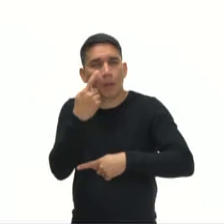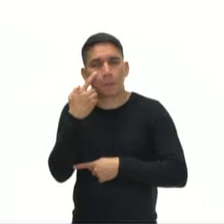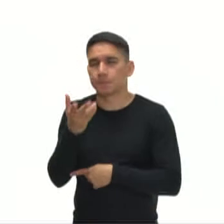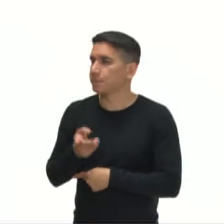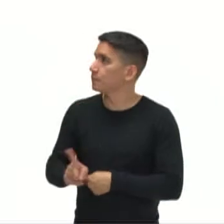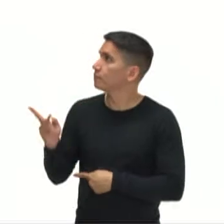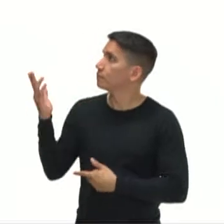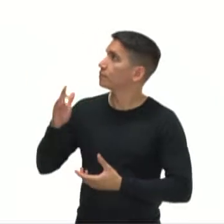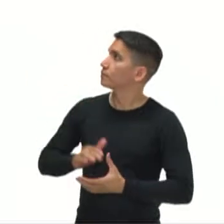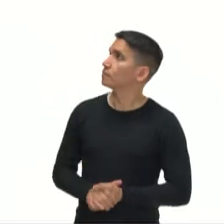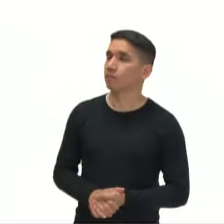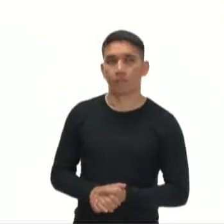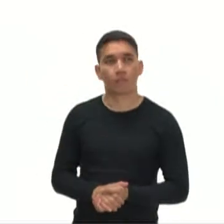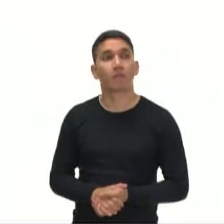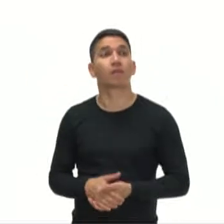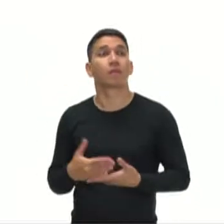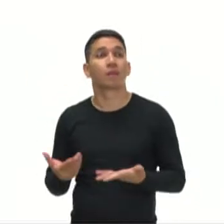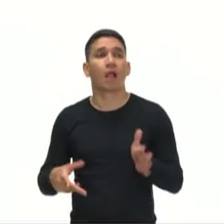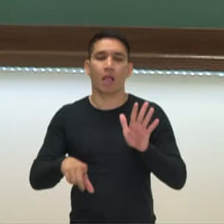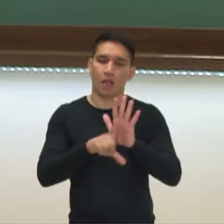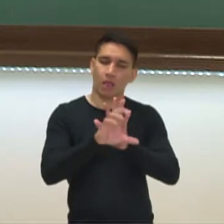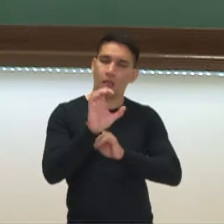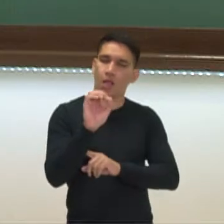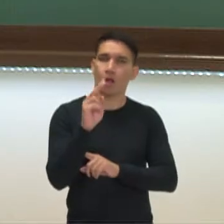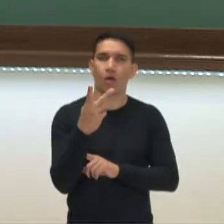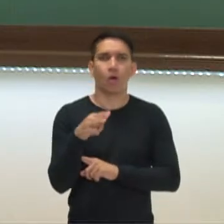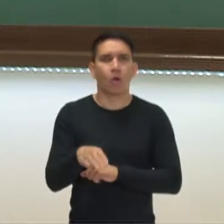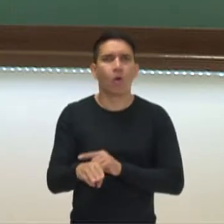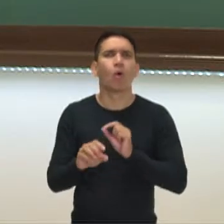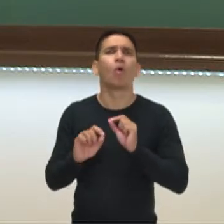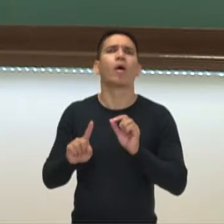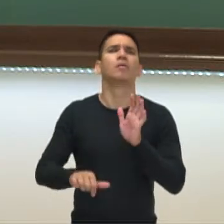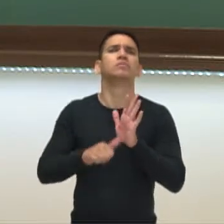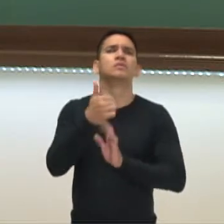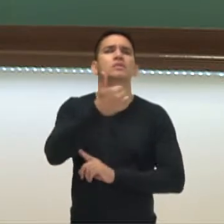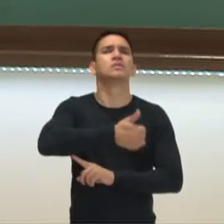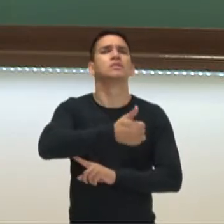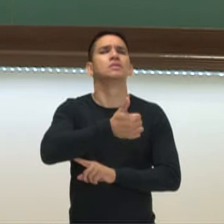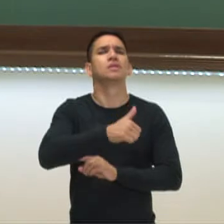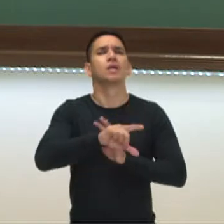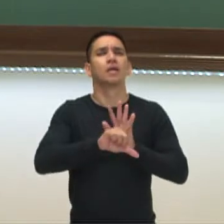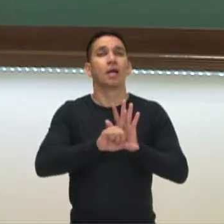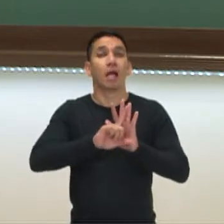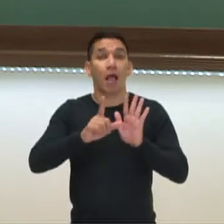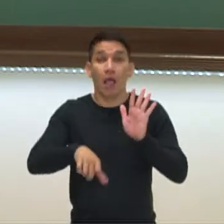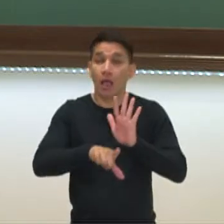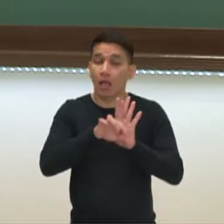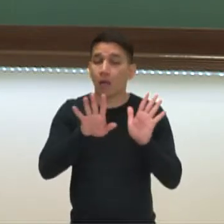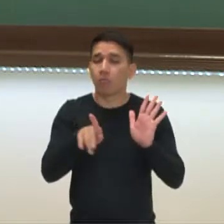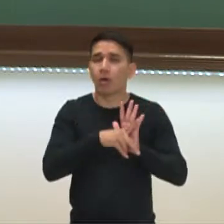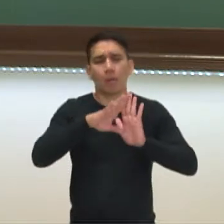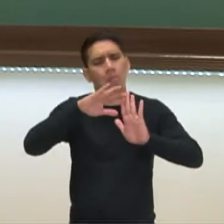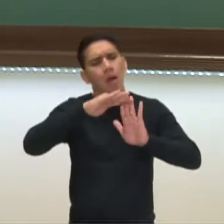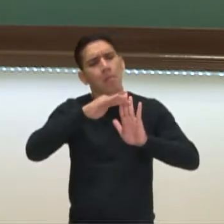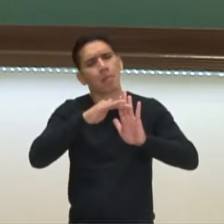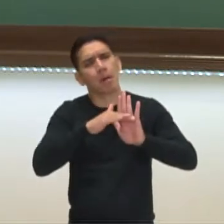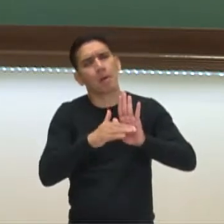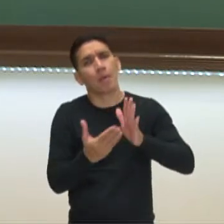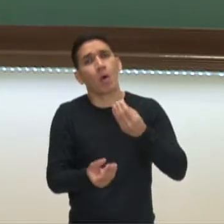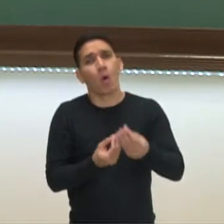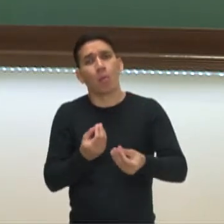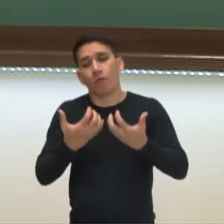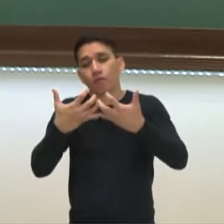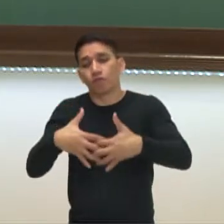Continuando, a lei de Ohm. Vamos ver agora a primeira lei de Ohm. A primeira lei de Ohm é uma lei para um regime de comportamento do